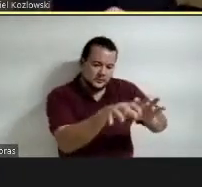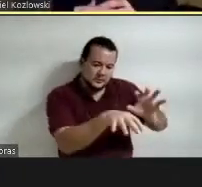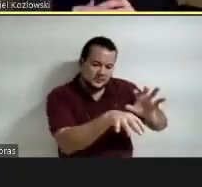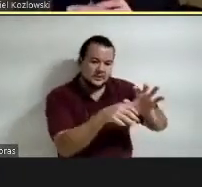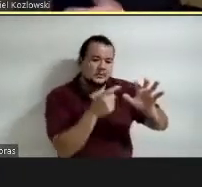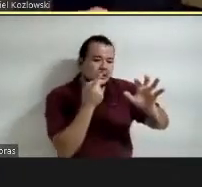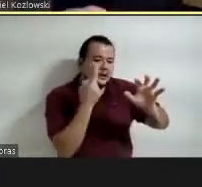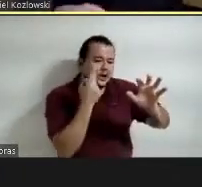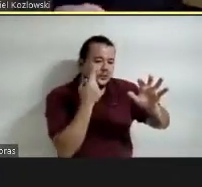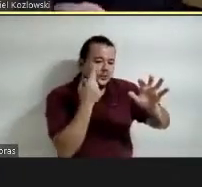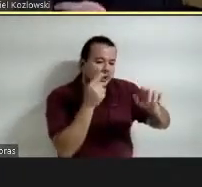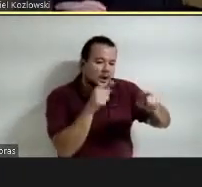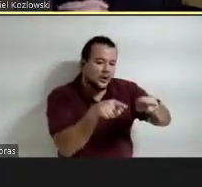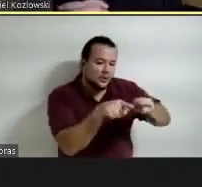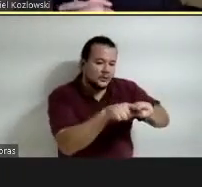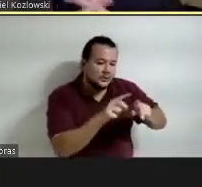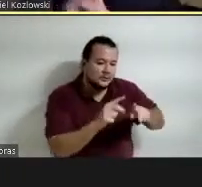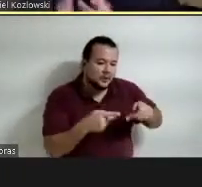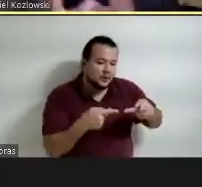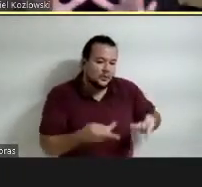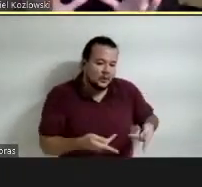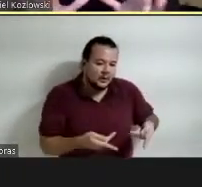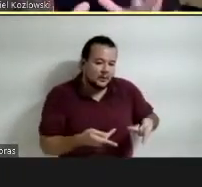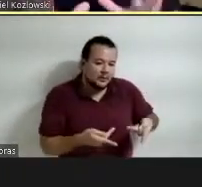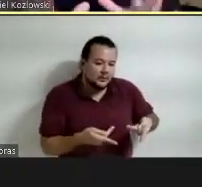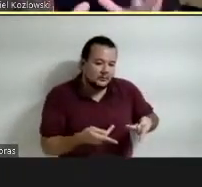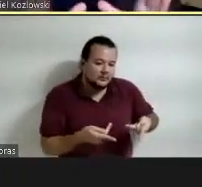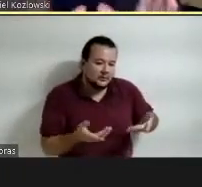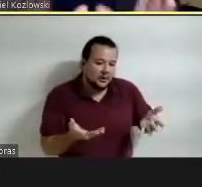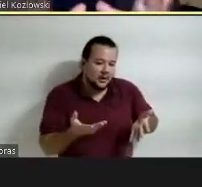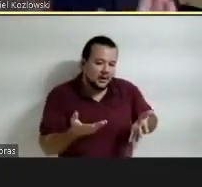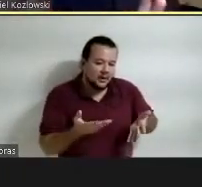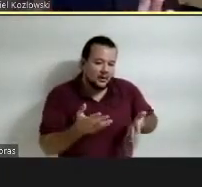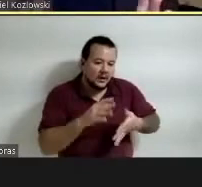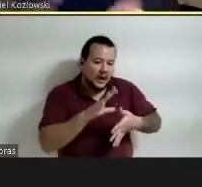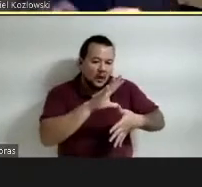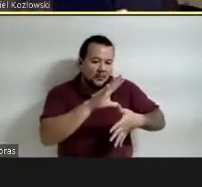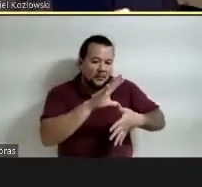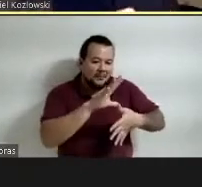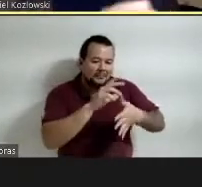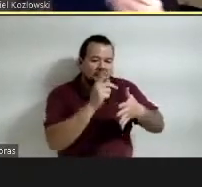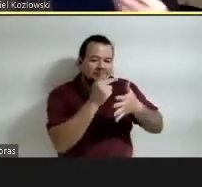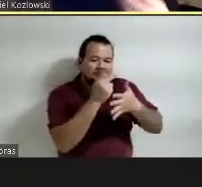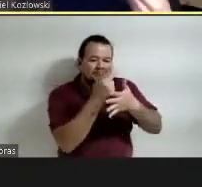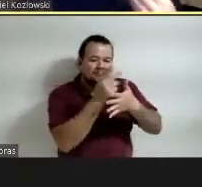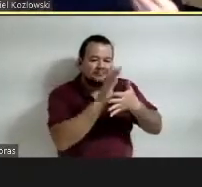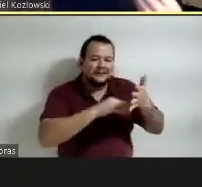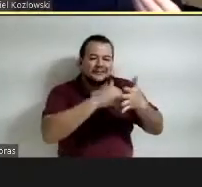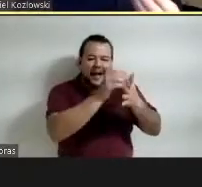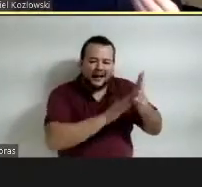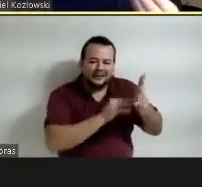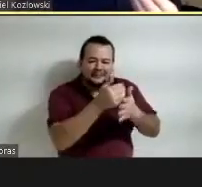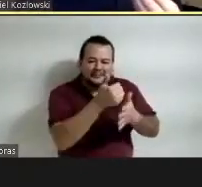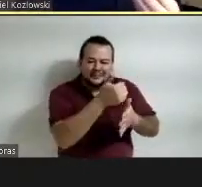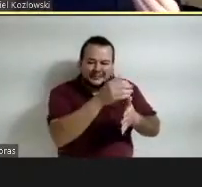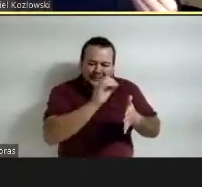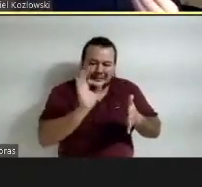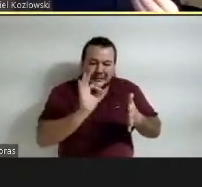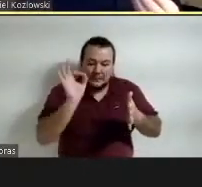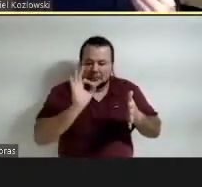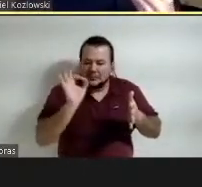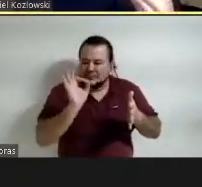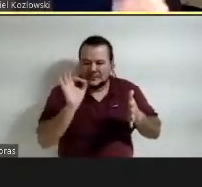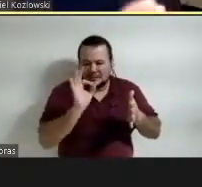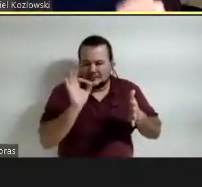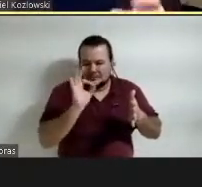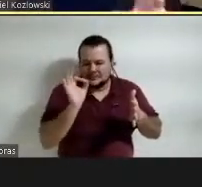e humano. Esse é um mapa pintado 100% em azul. E a intensidade do azul corresponde